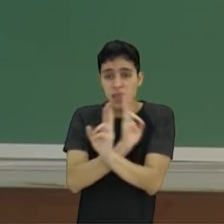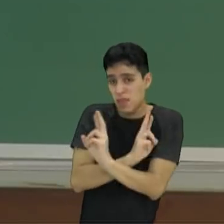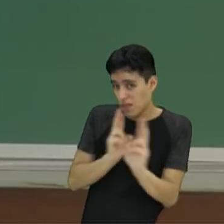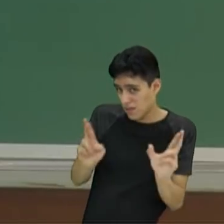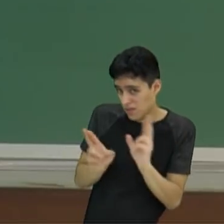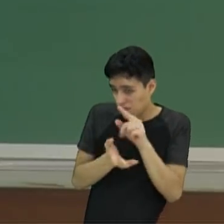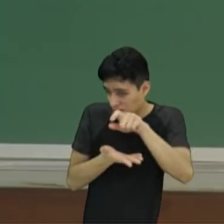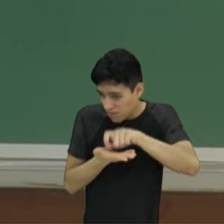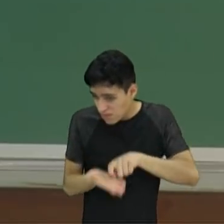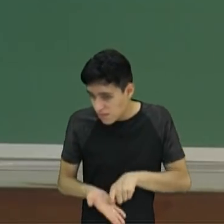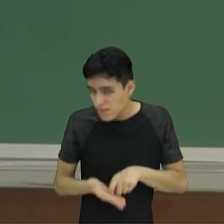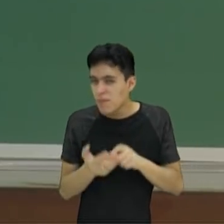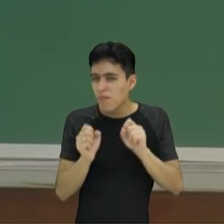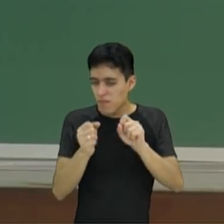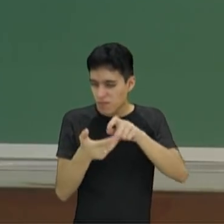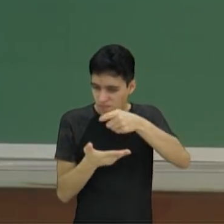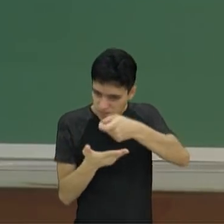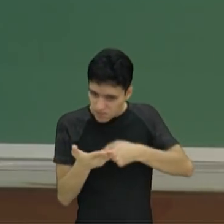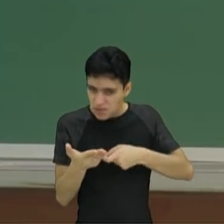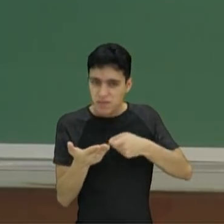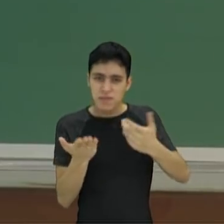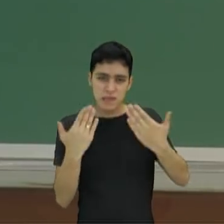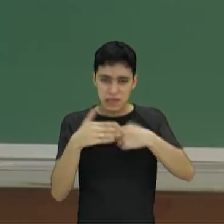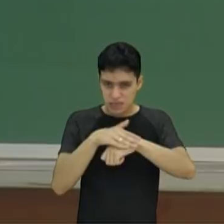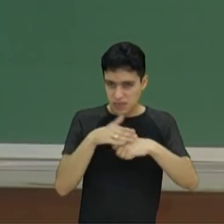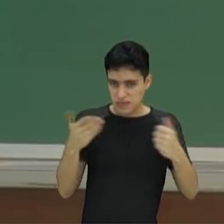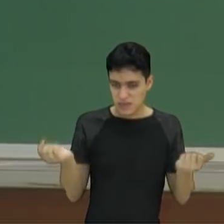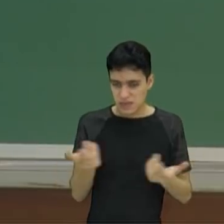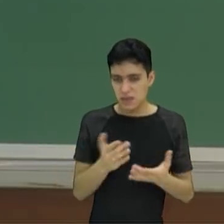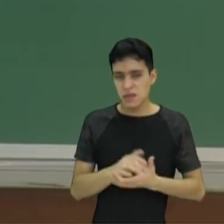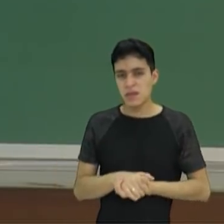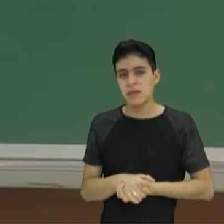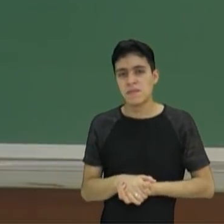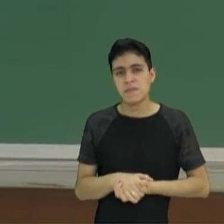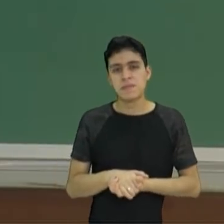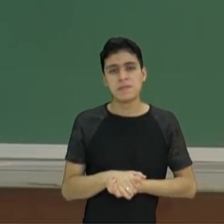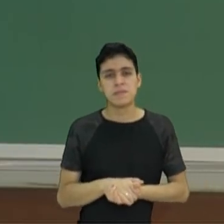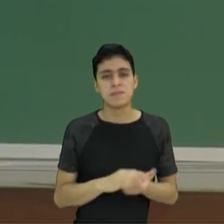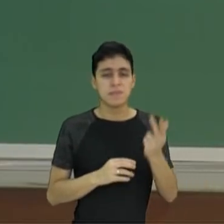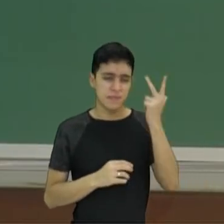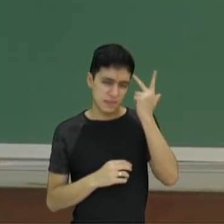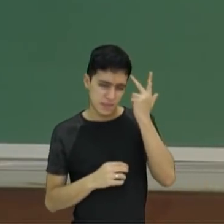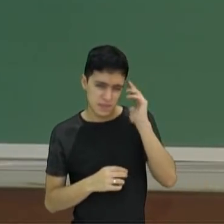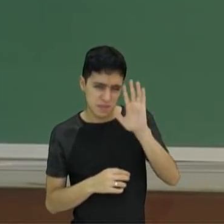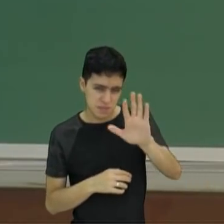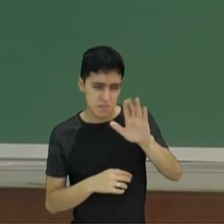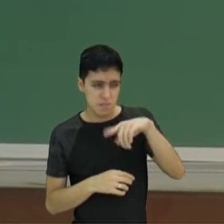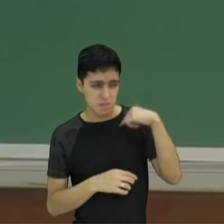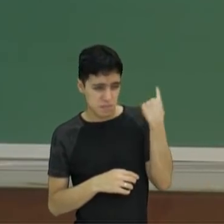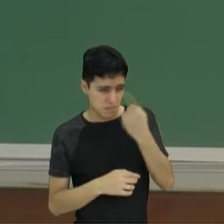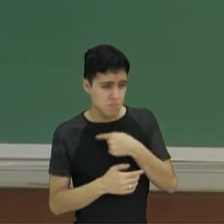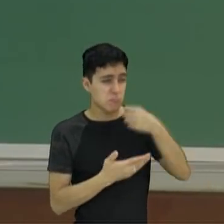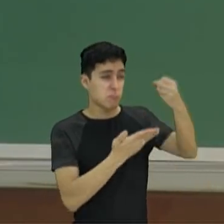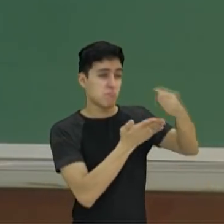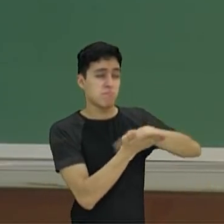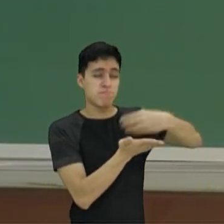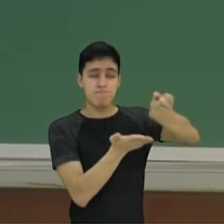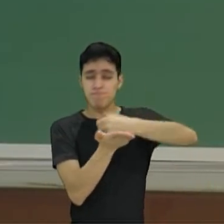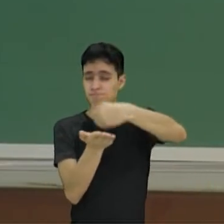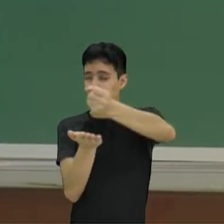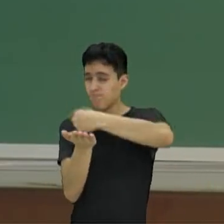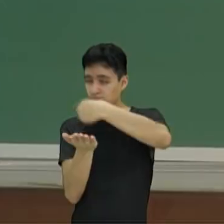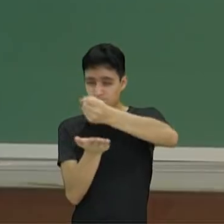seu caderno? Pode ir anotando enquanto a gente conversa. Então, normalmente, recebemos de várias pessoas